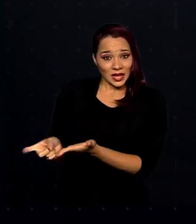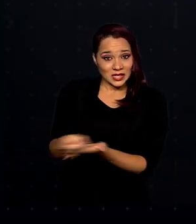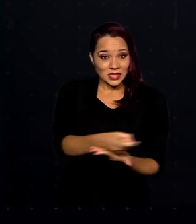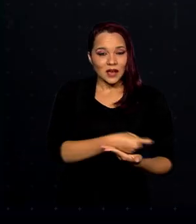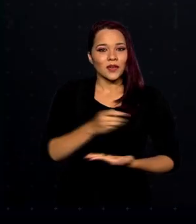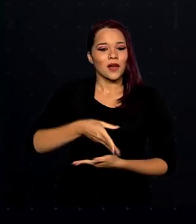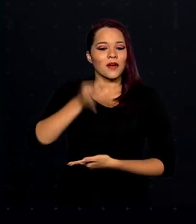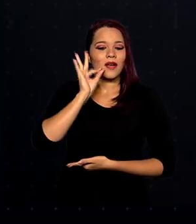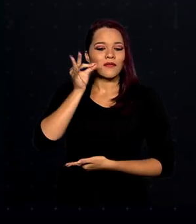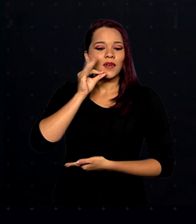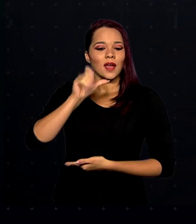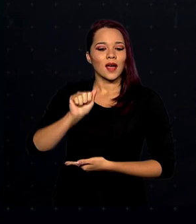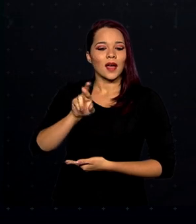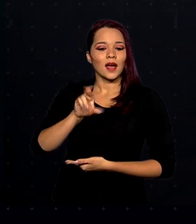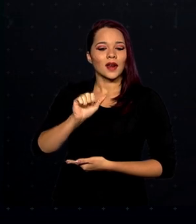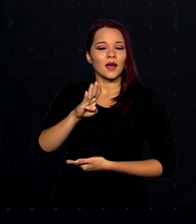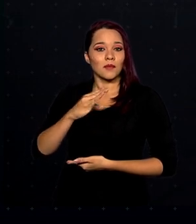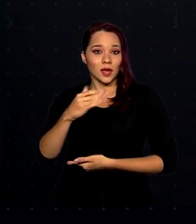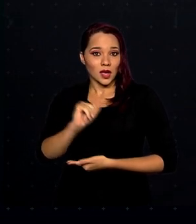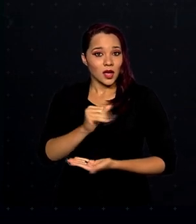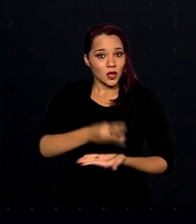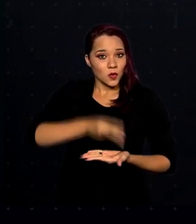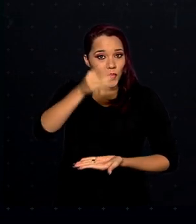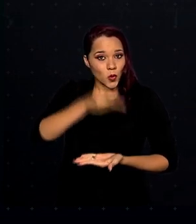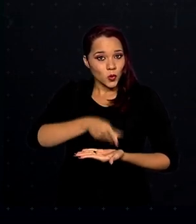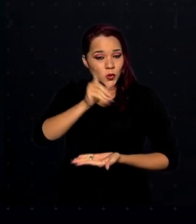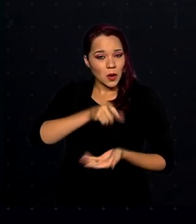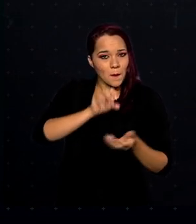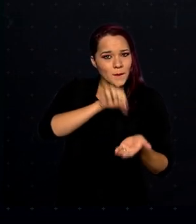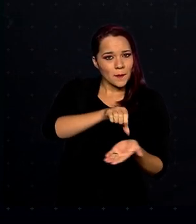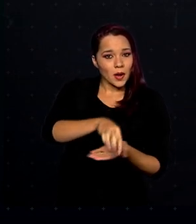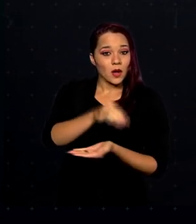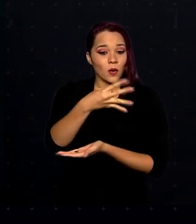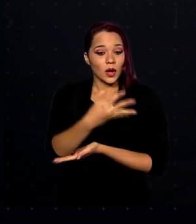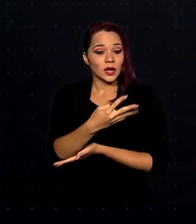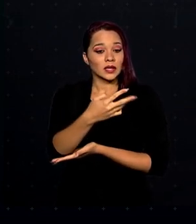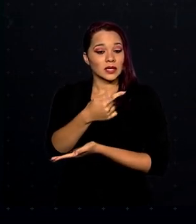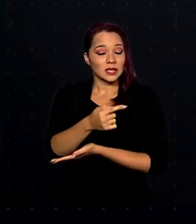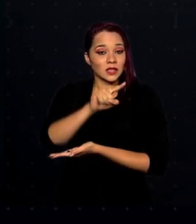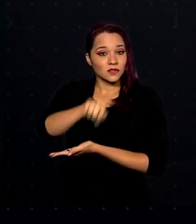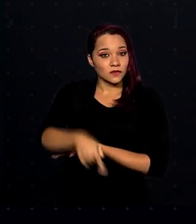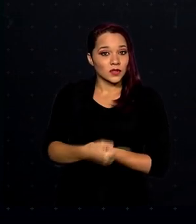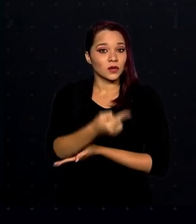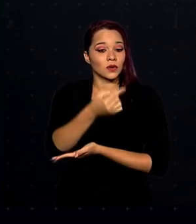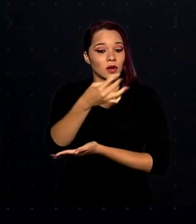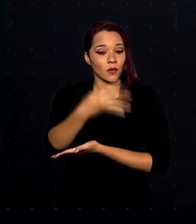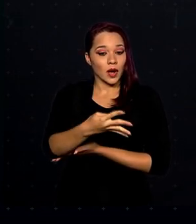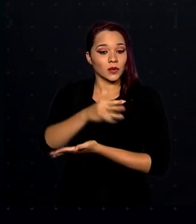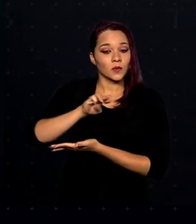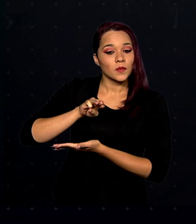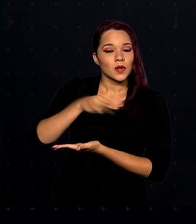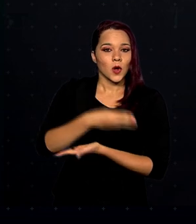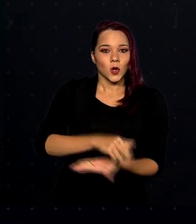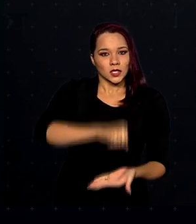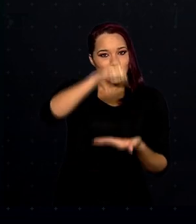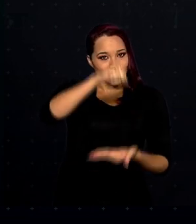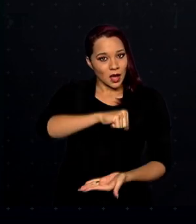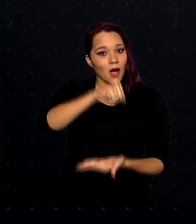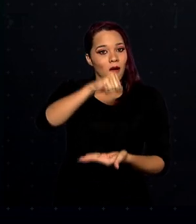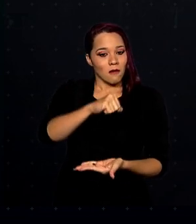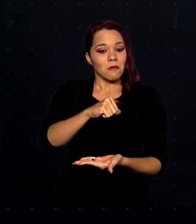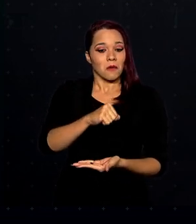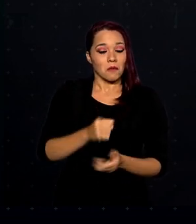é o café arábica, com produção estimada em 47,4 milhões de sacas. Um